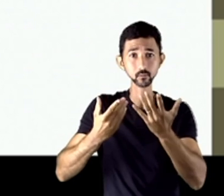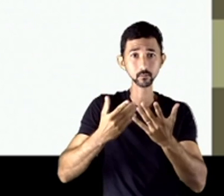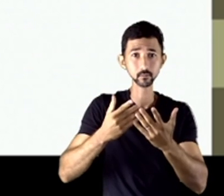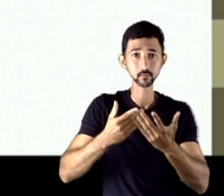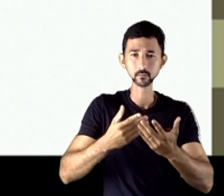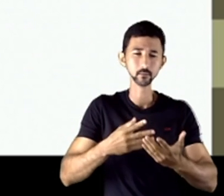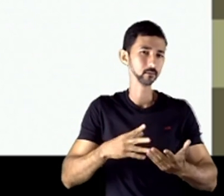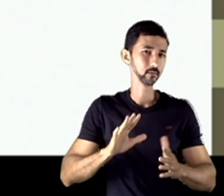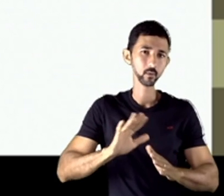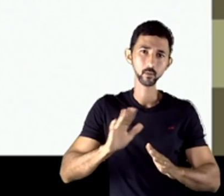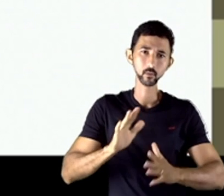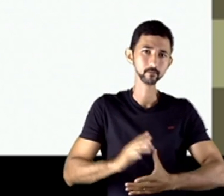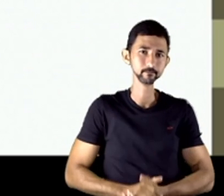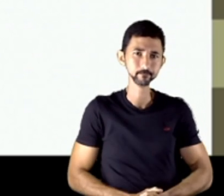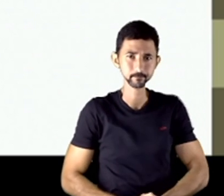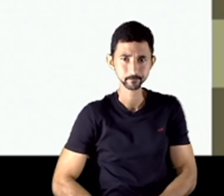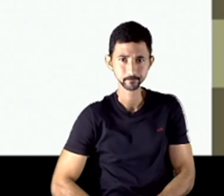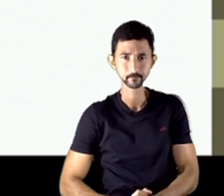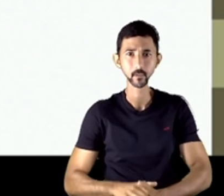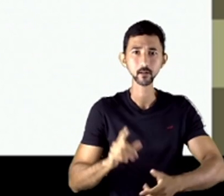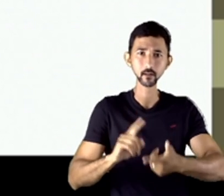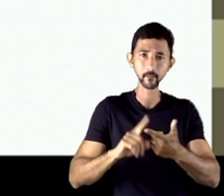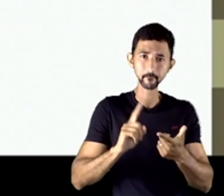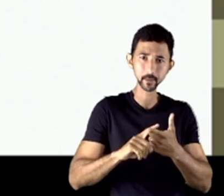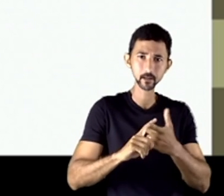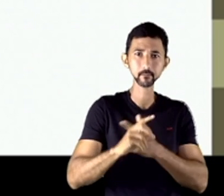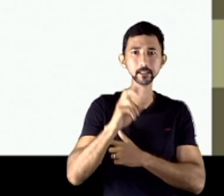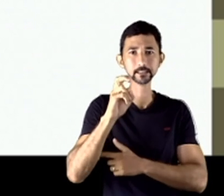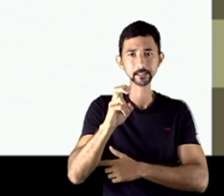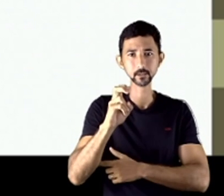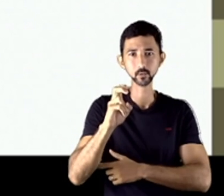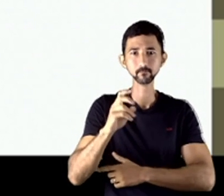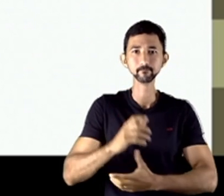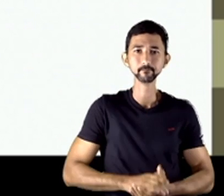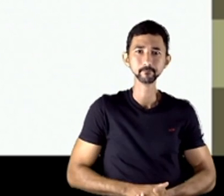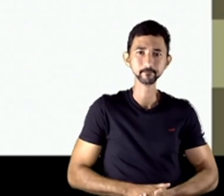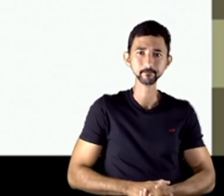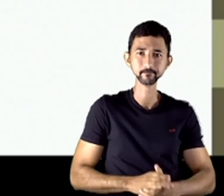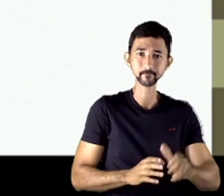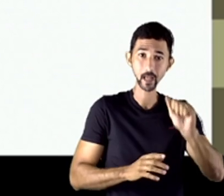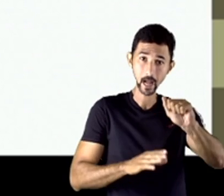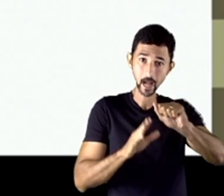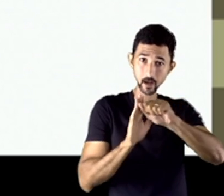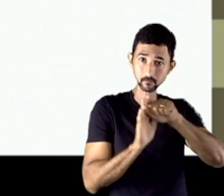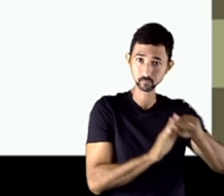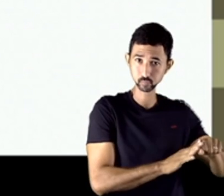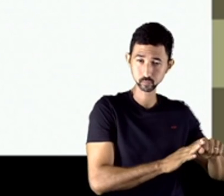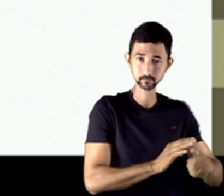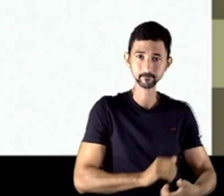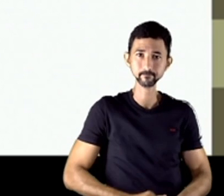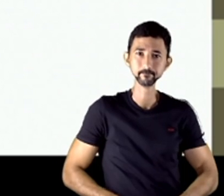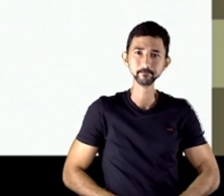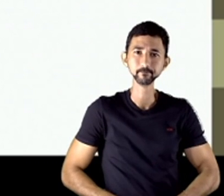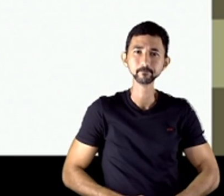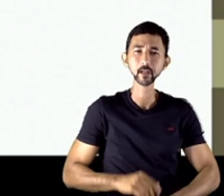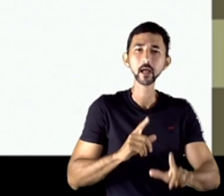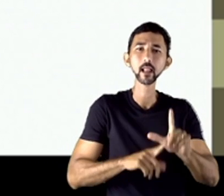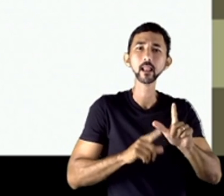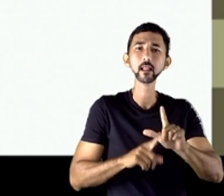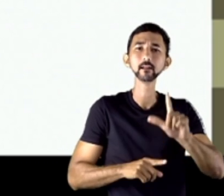Não, na verdade também pode ser por 5. Então, letra A eliminada. Letra